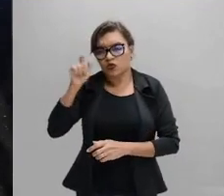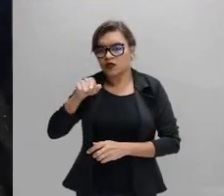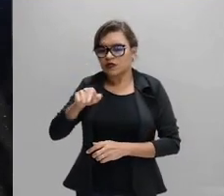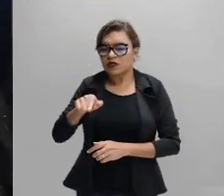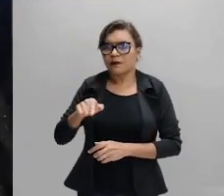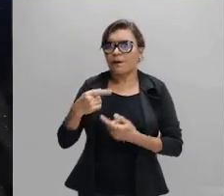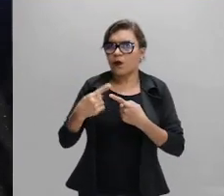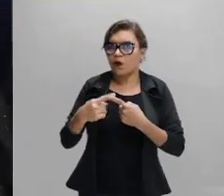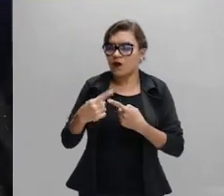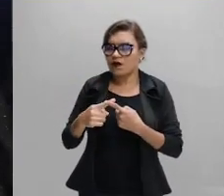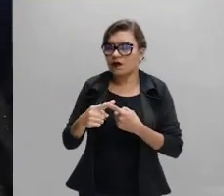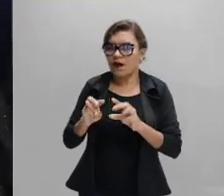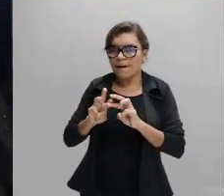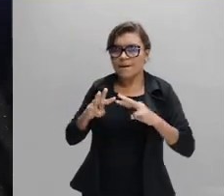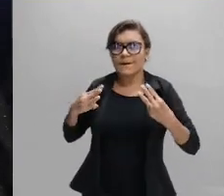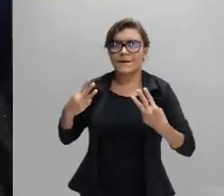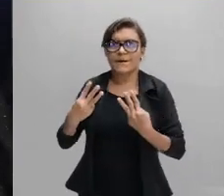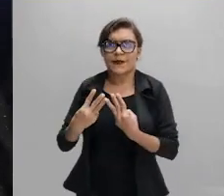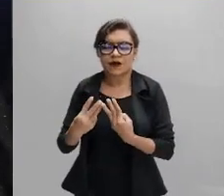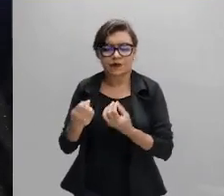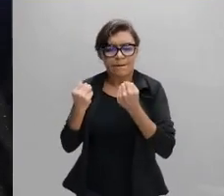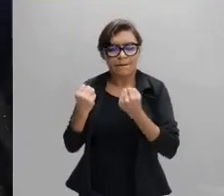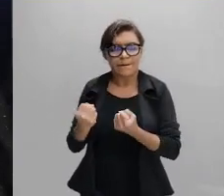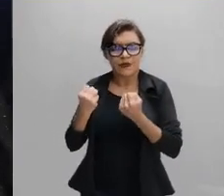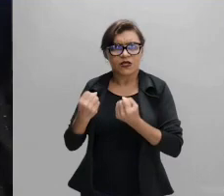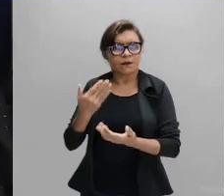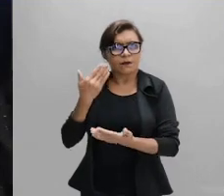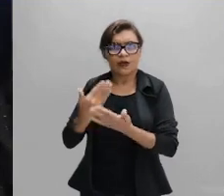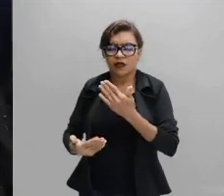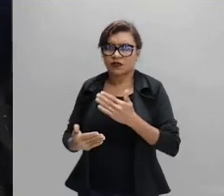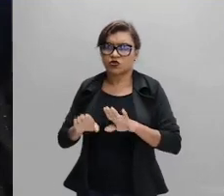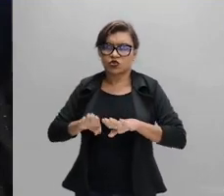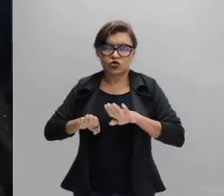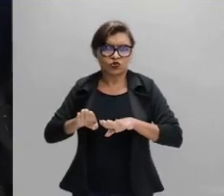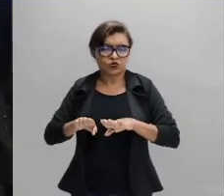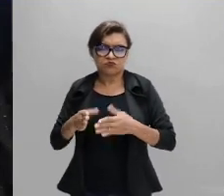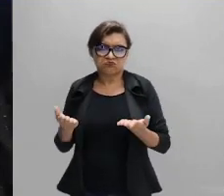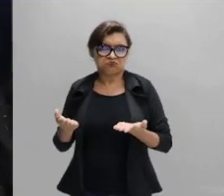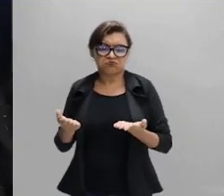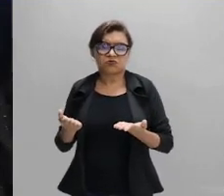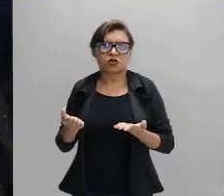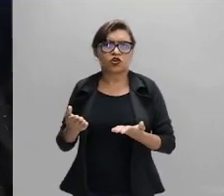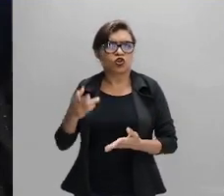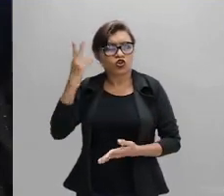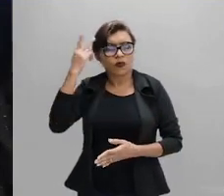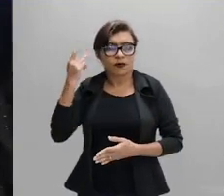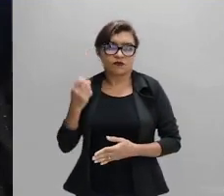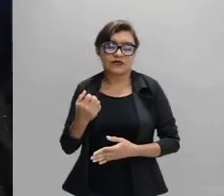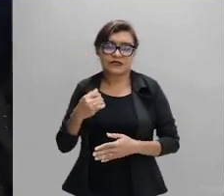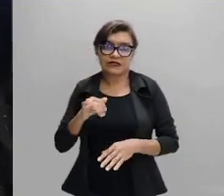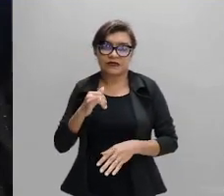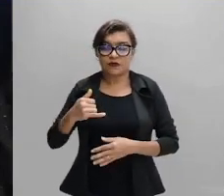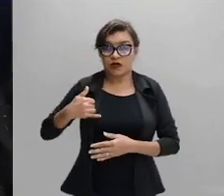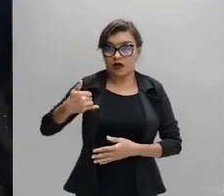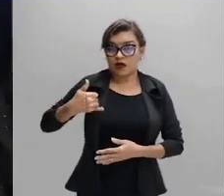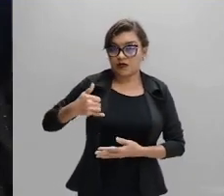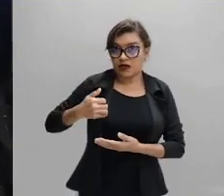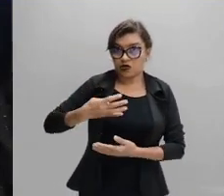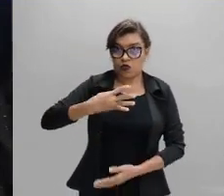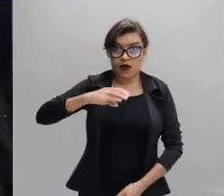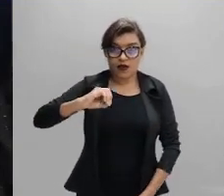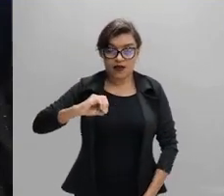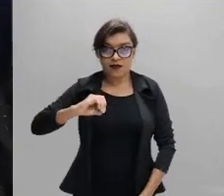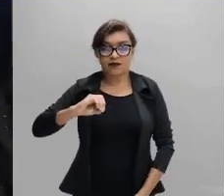vão perdendo massa muscular natural a partir dos 30 anos, galerinha. Se a gente não estiver estimulando através de exercícios físicos a nossa